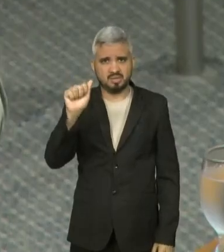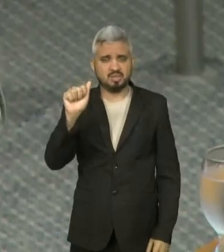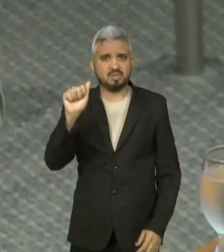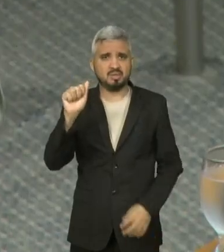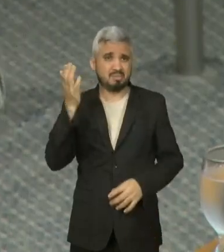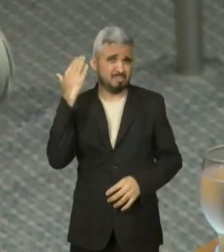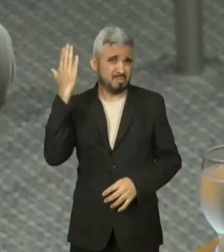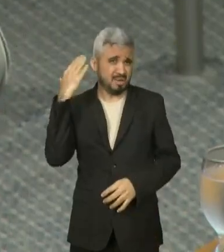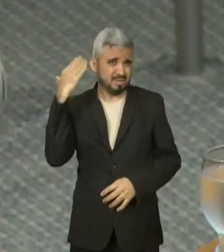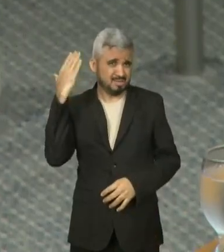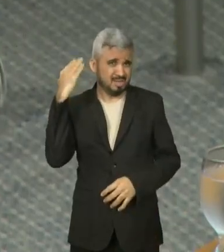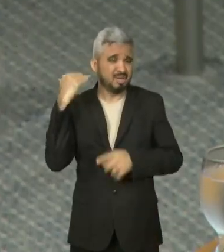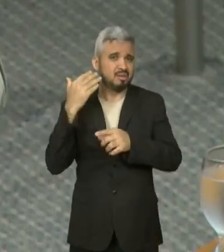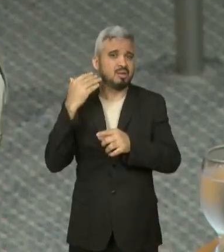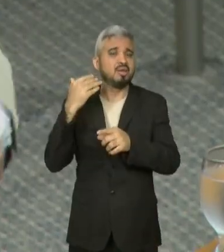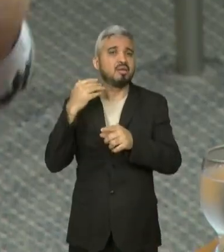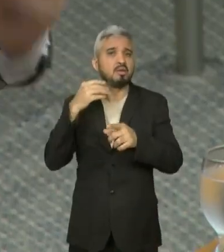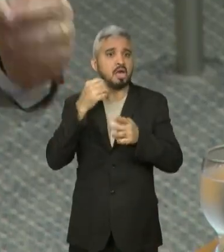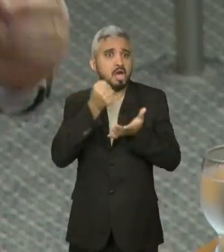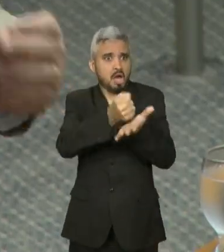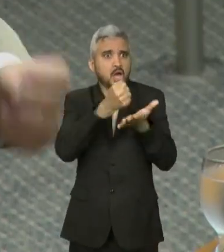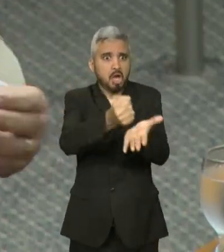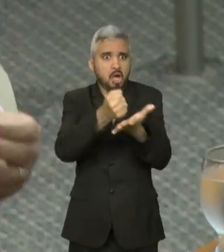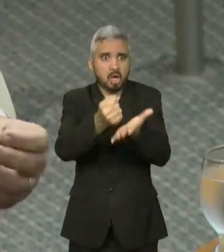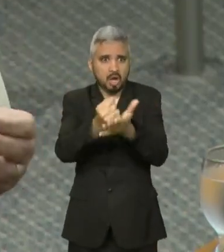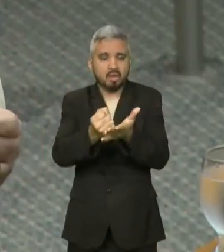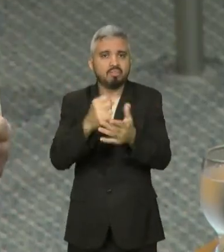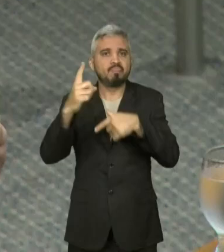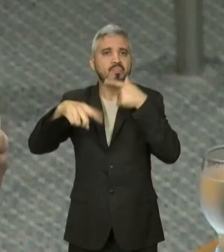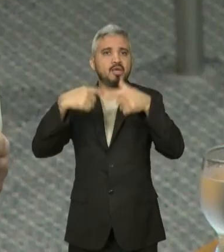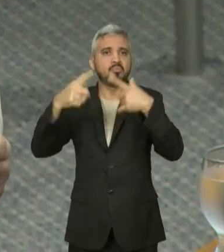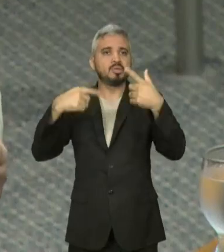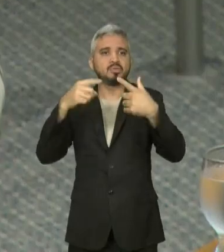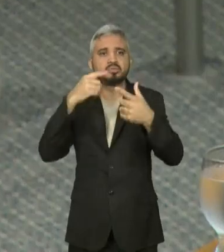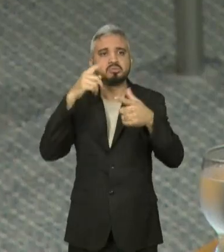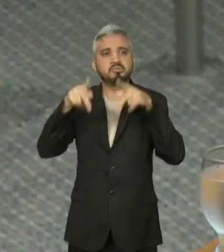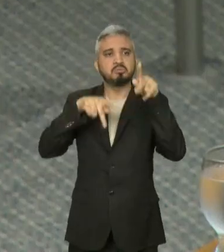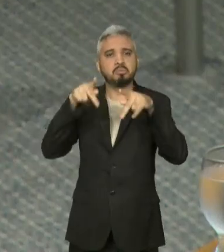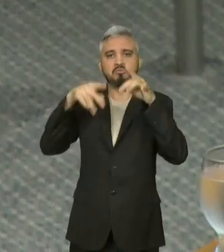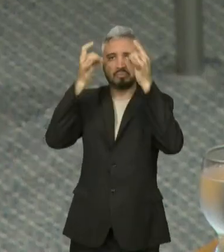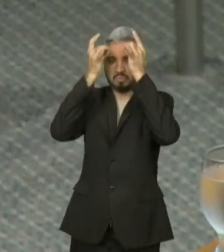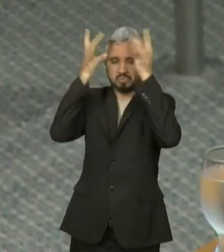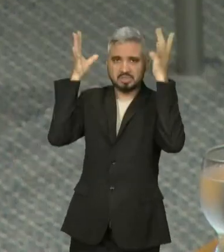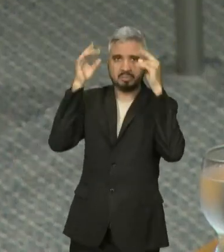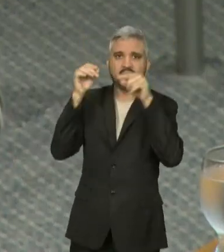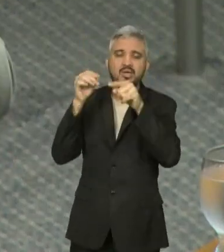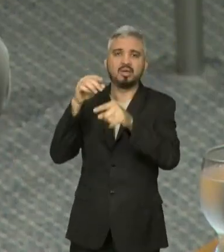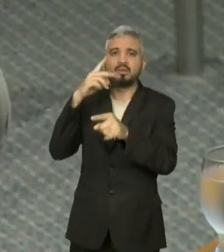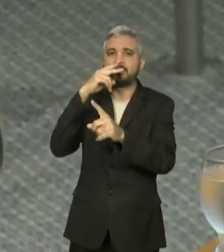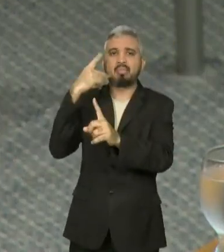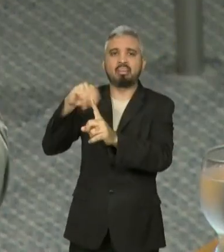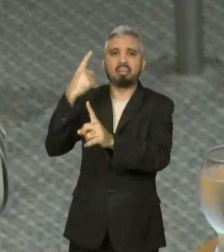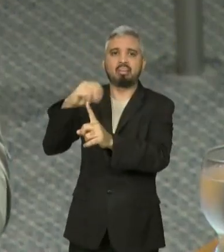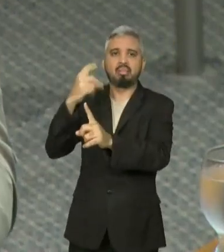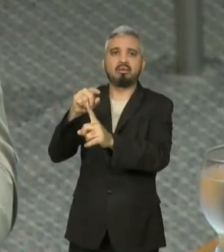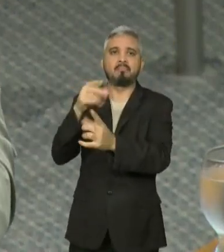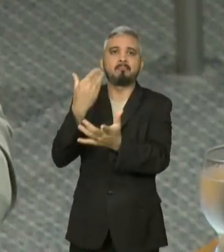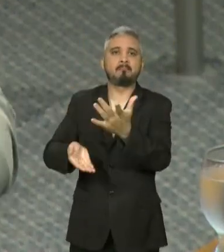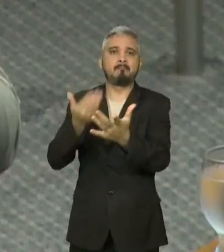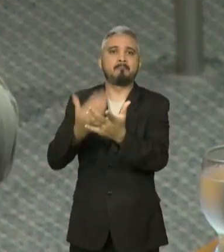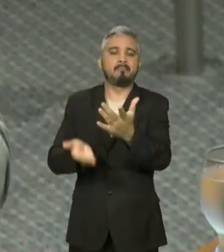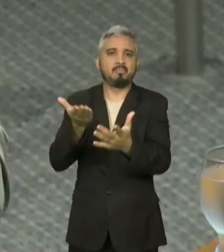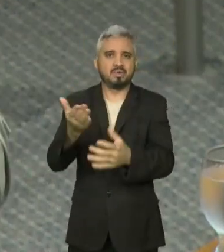pegou uma taca. Em 10 jumentos ele pegou sozinho em Poção de Pedra. Saiu de lá com um zumbido. Então essa é a